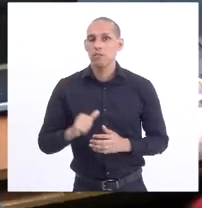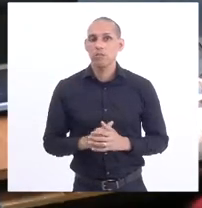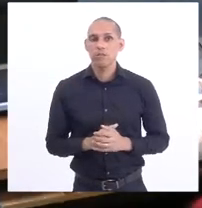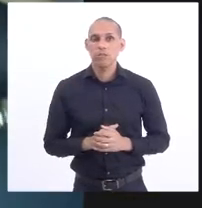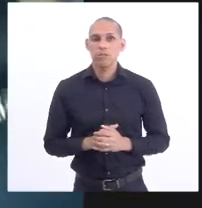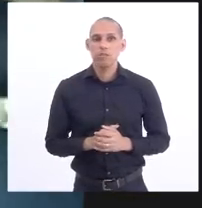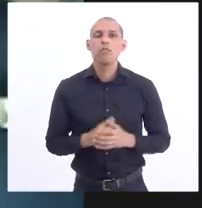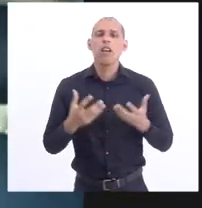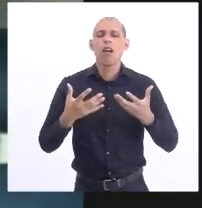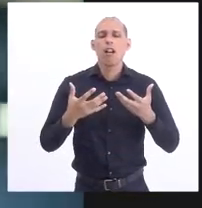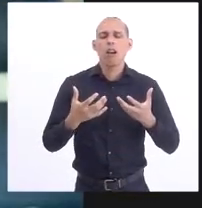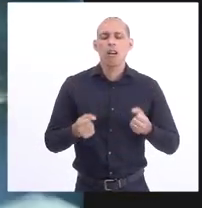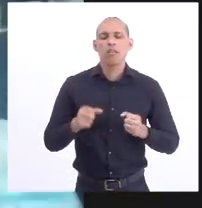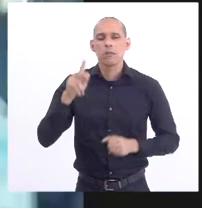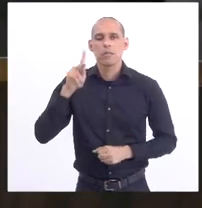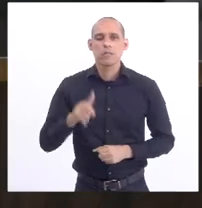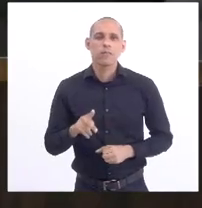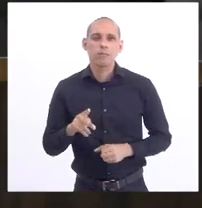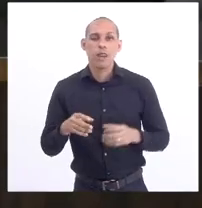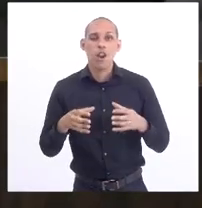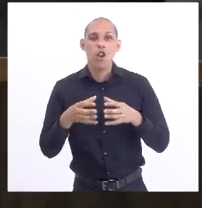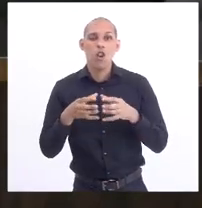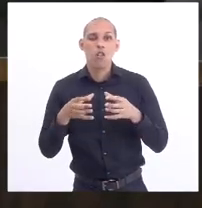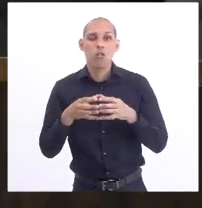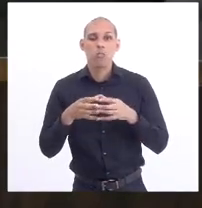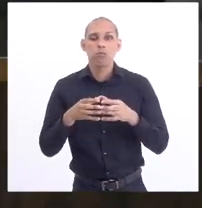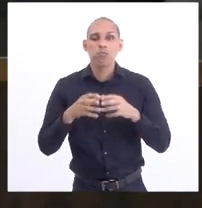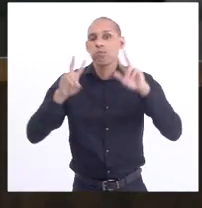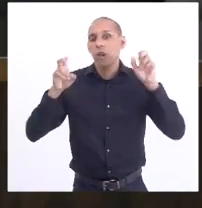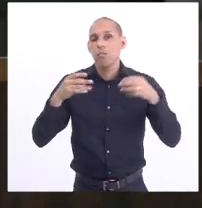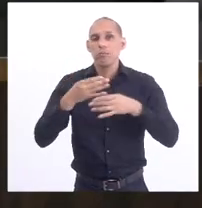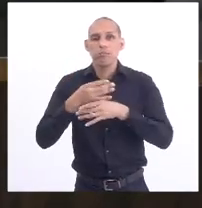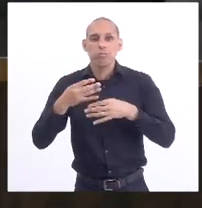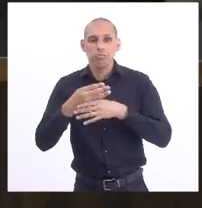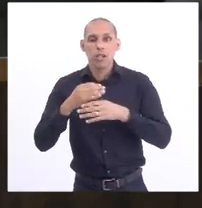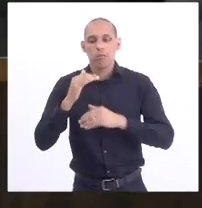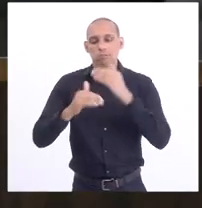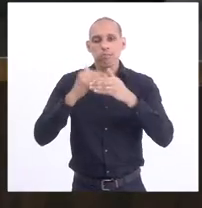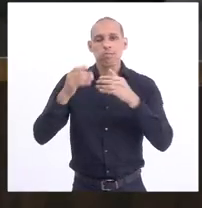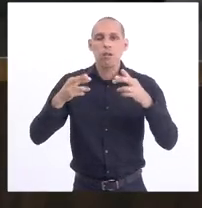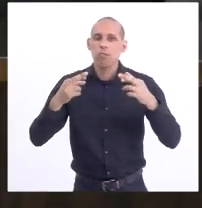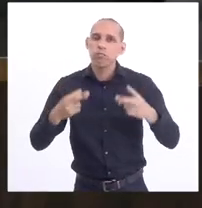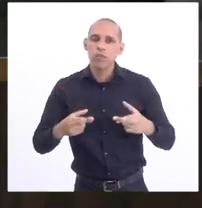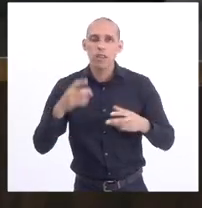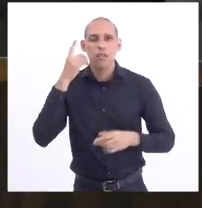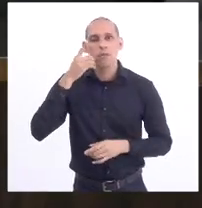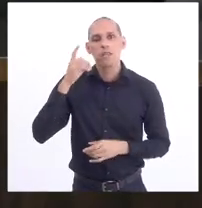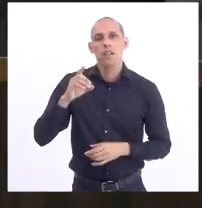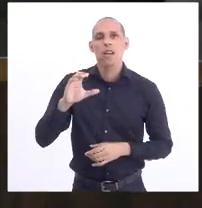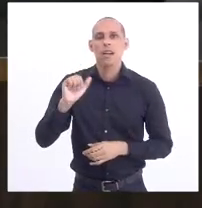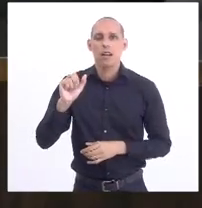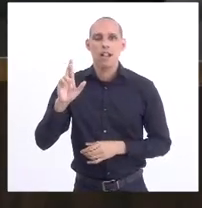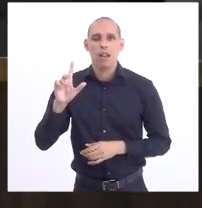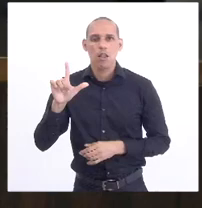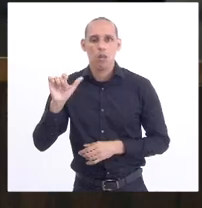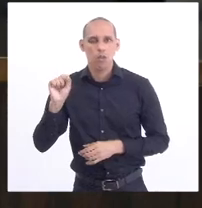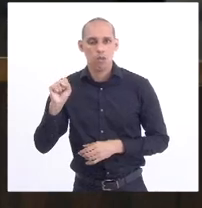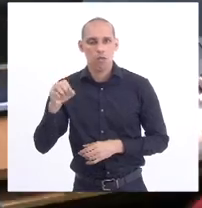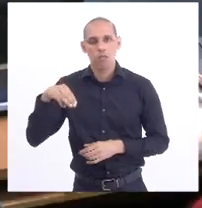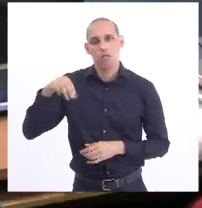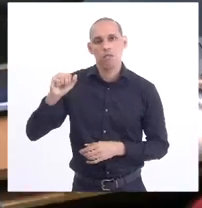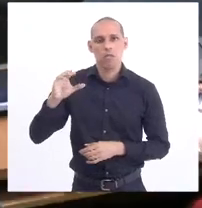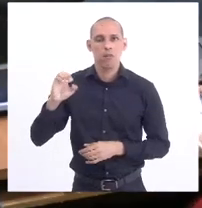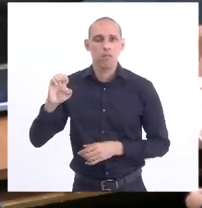Parecer favorável, presidente. Pela Comissão de Assuntos Municipais e Desenvolvimento Regional, deputado Carlos Macedo.